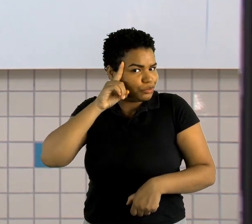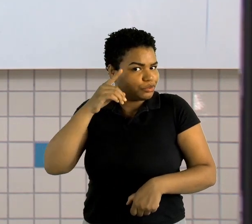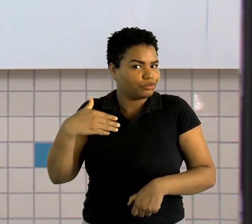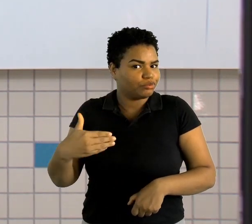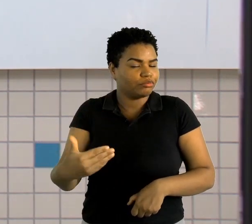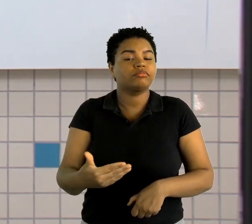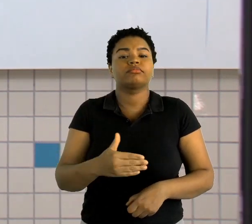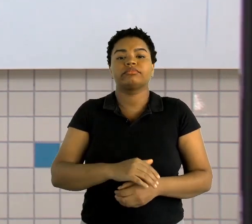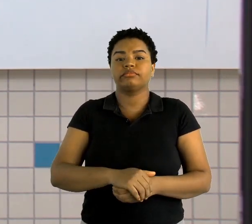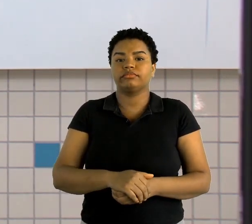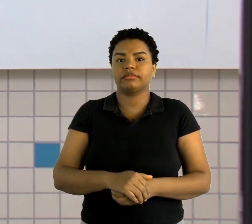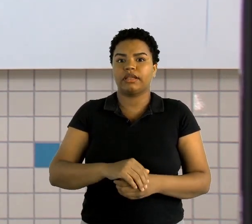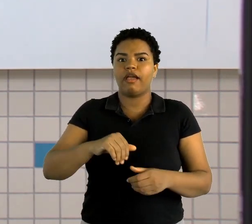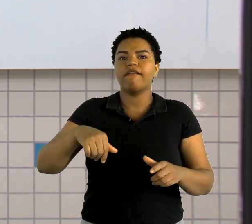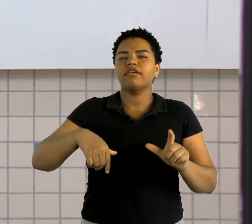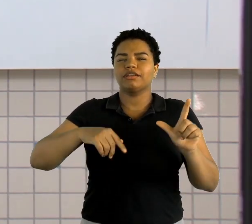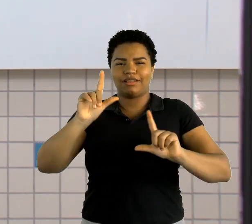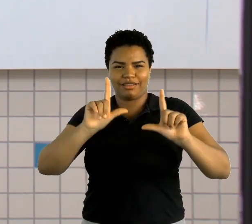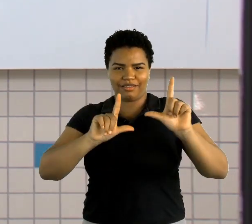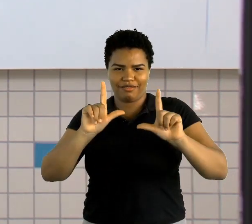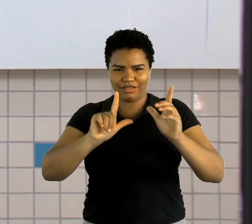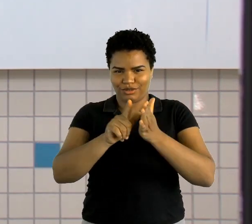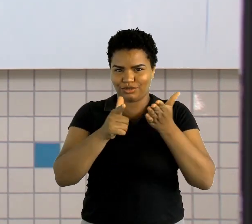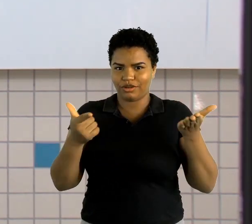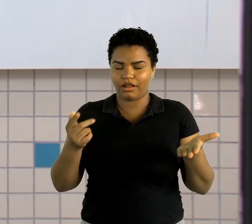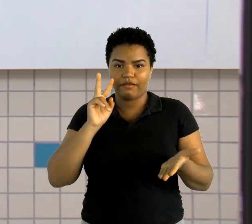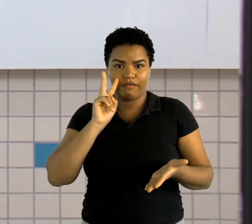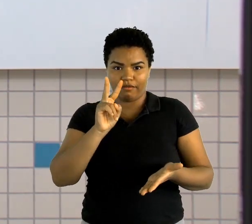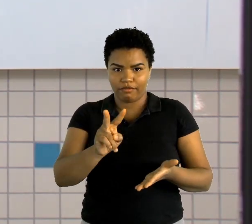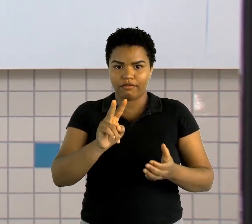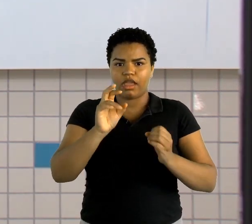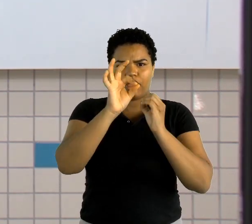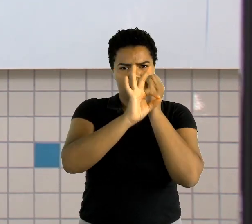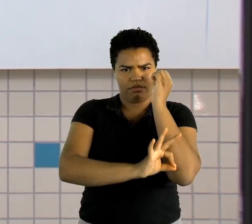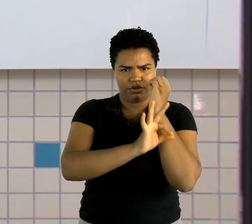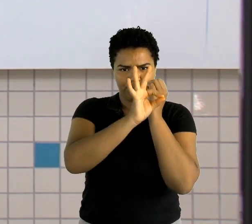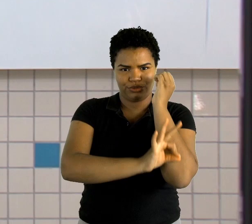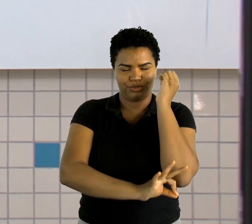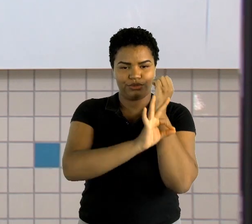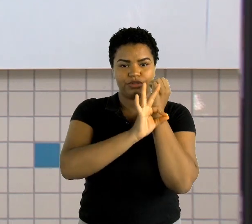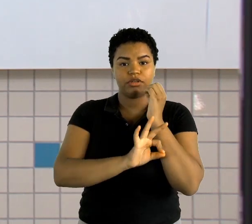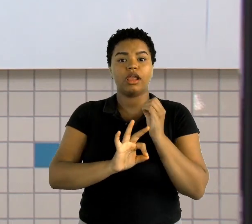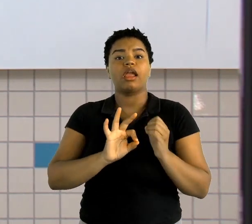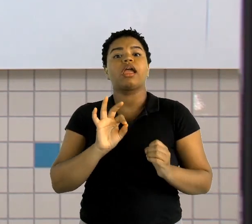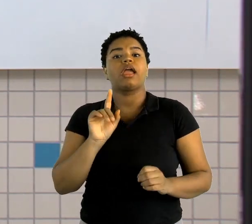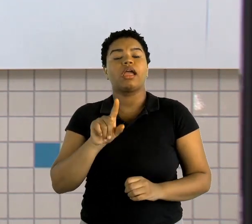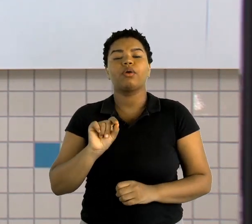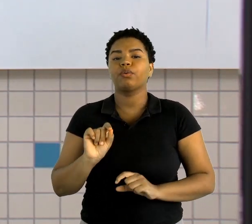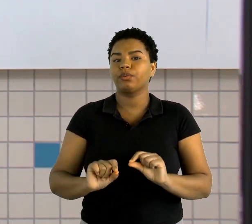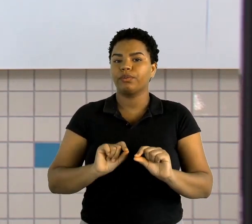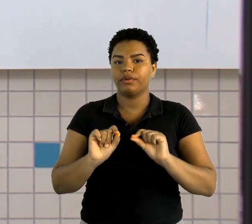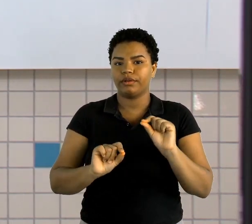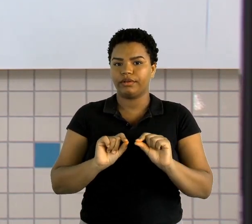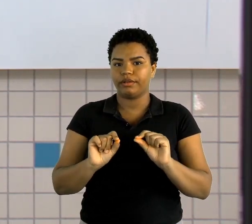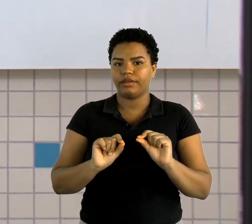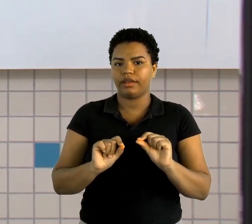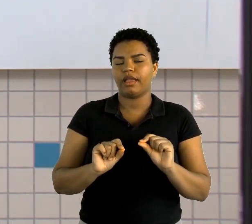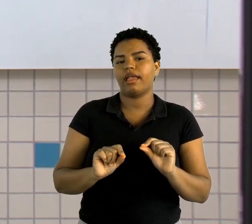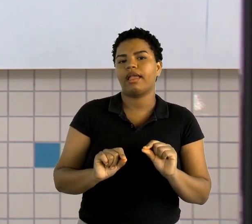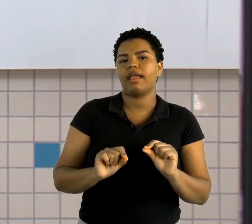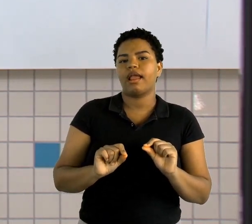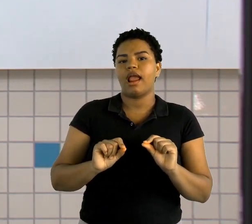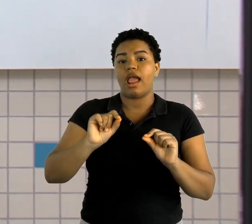jornal falando de amplitude térmica, você lembre que é a diferença entre a menor